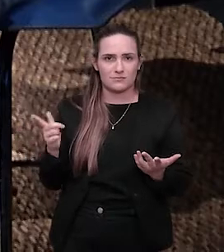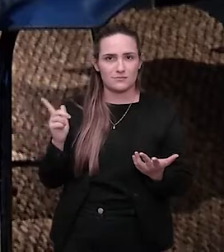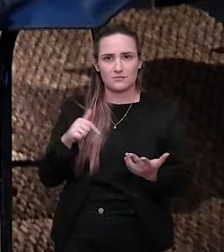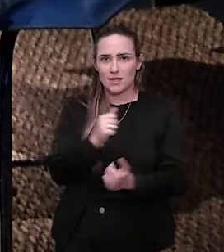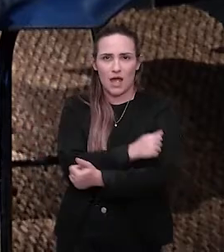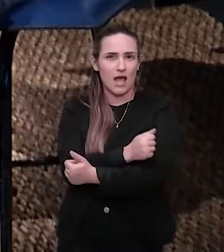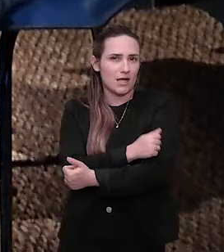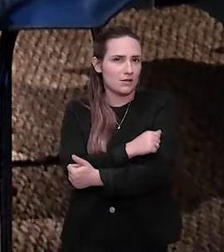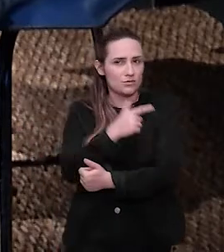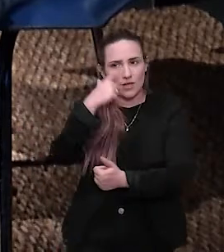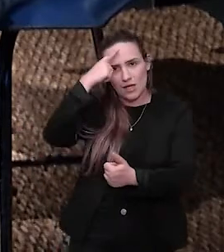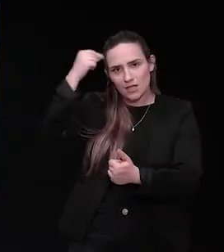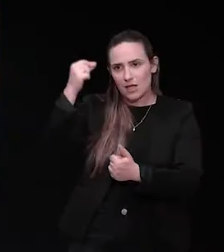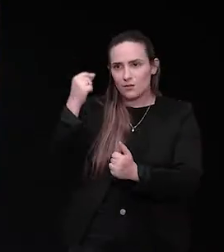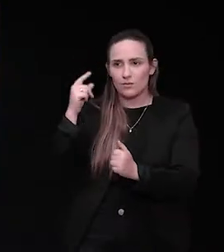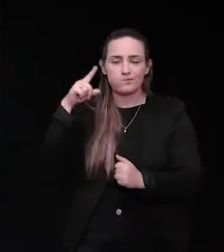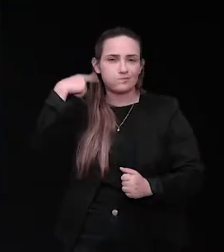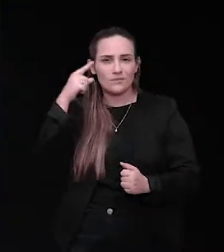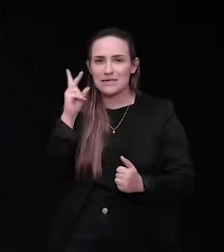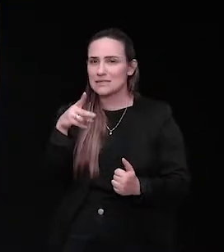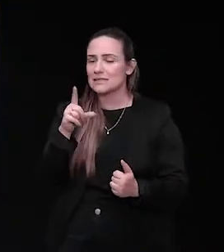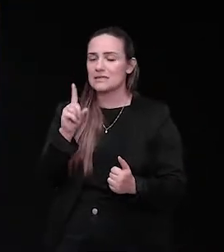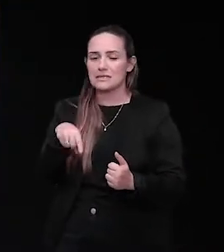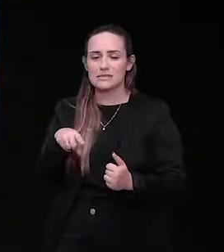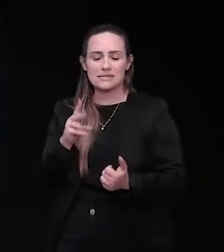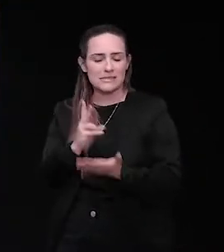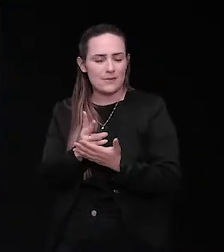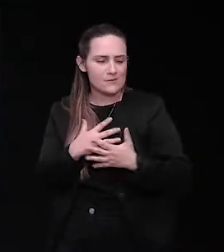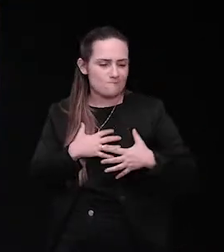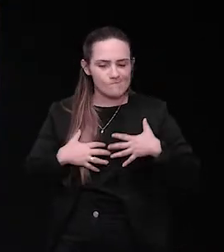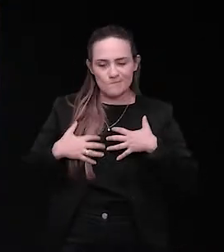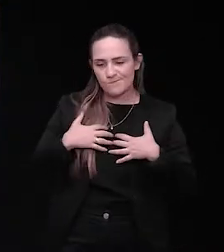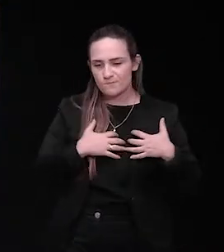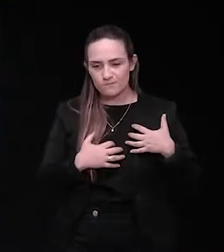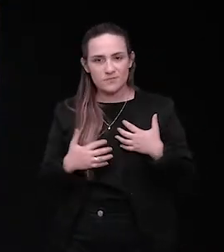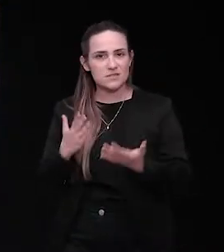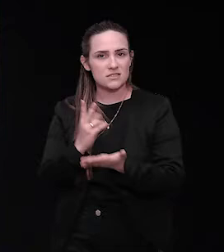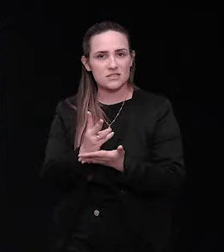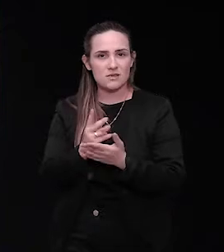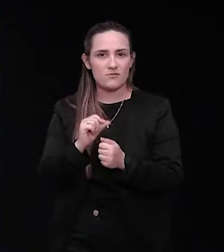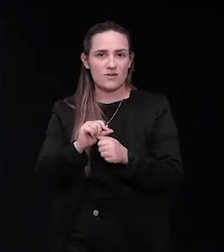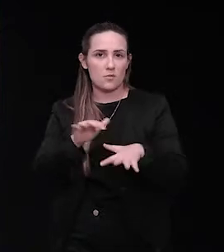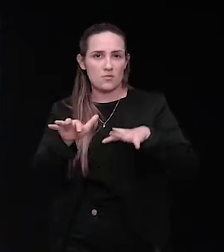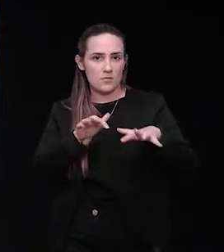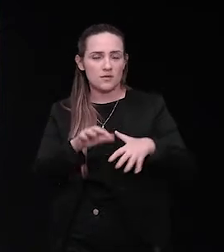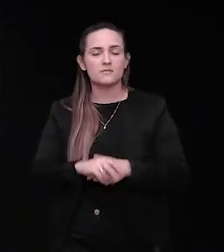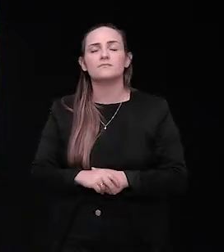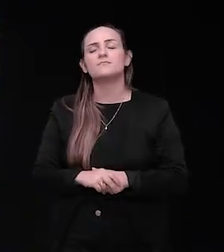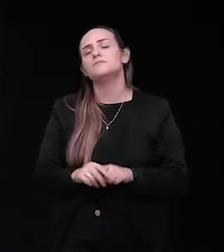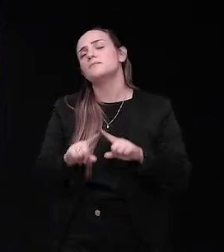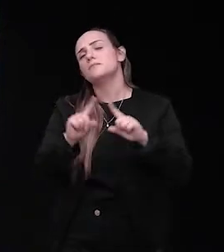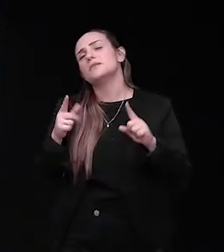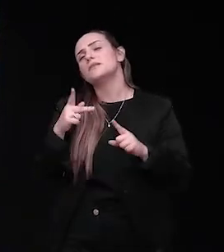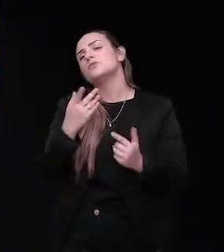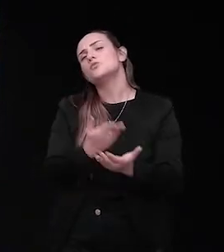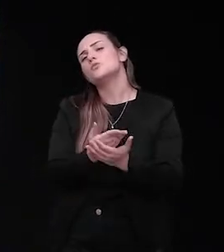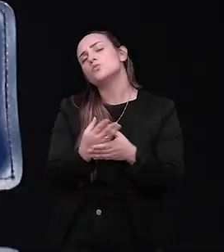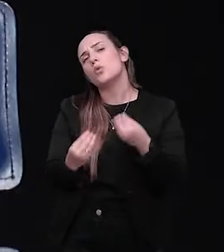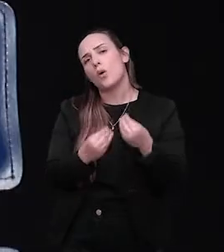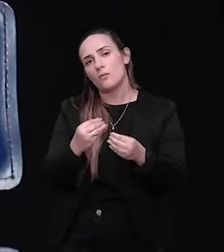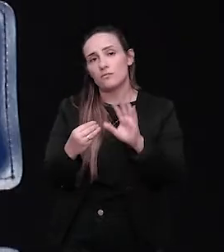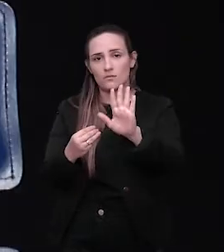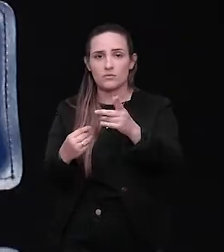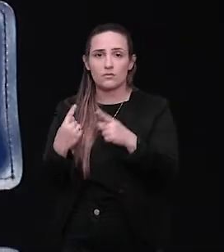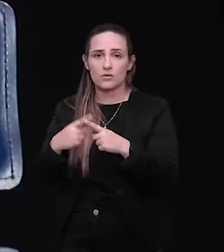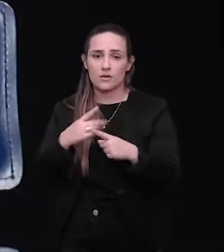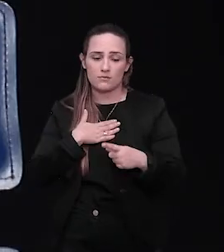turma que criou. Então, assim, sempre o acadêmico de direito é o inquieto por natureza. E eu participava assim, nunca fui presidente, mas estava junto ali. E